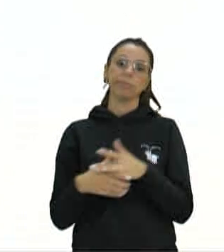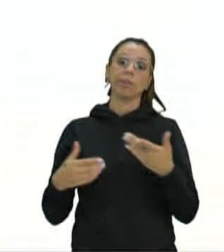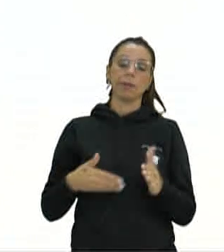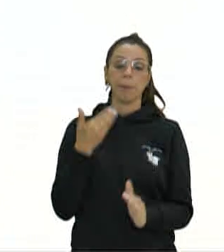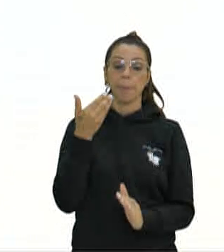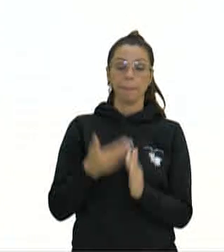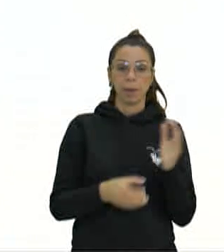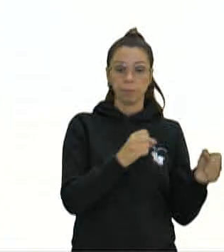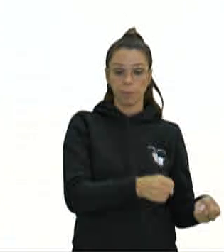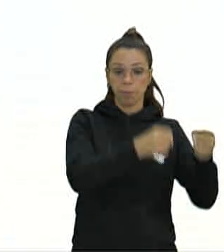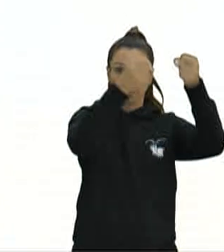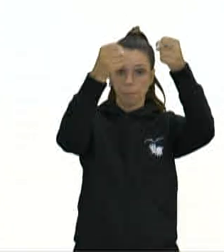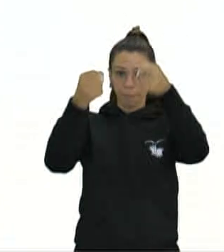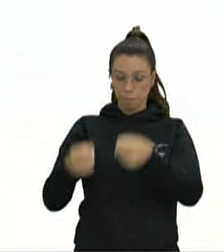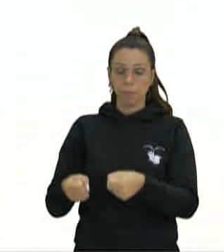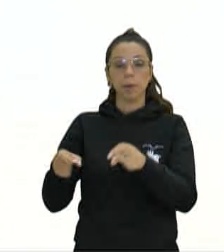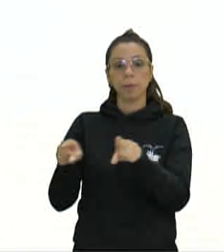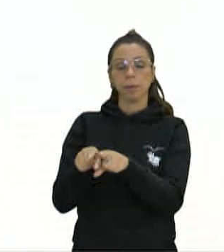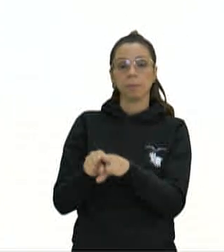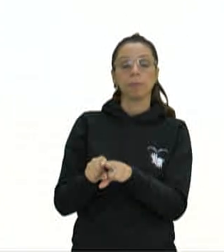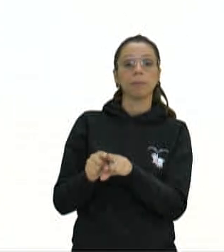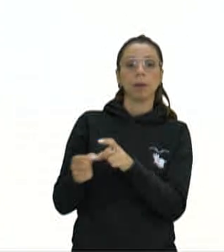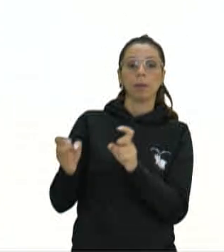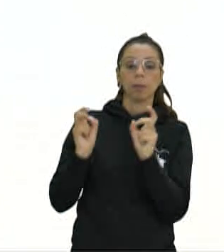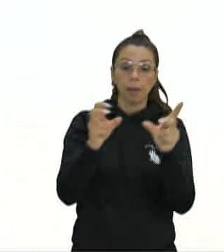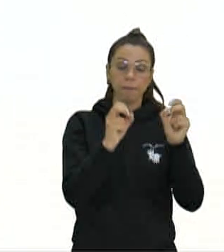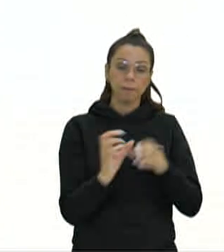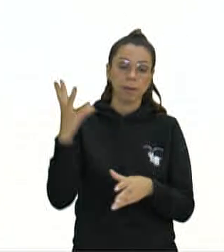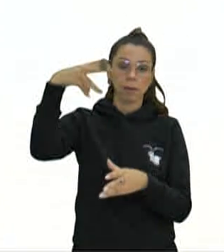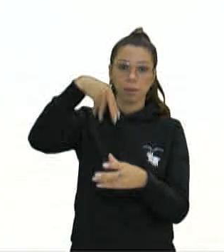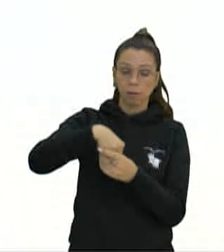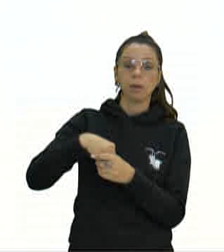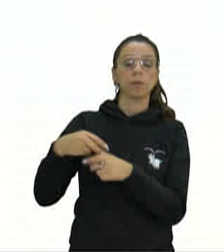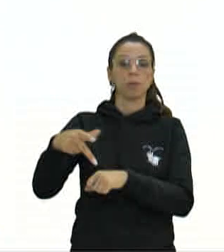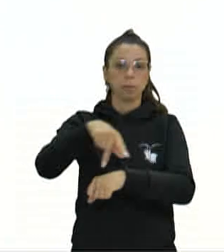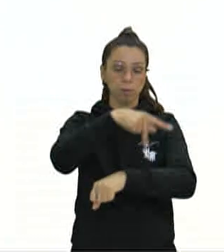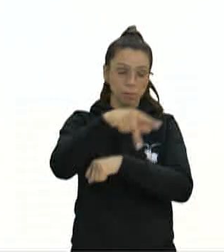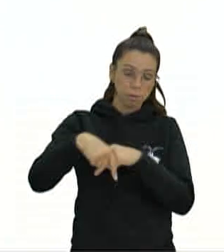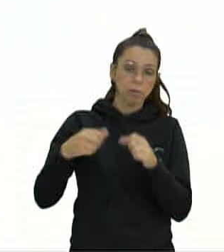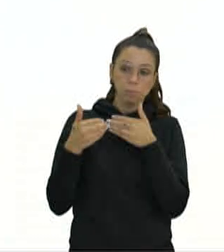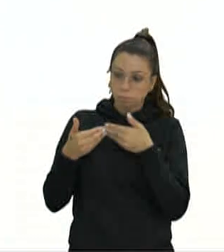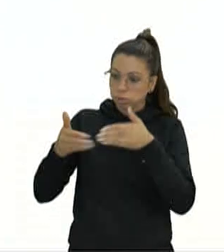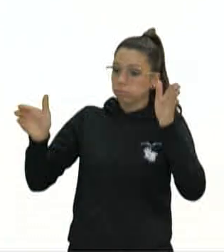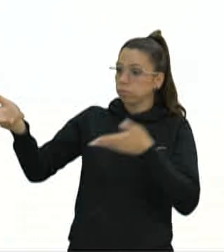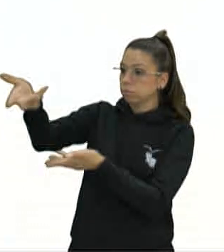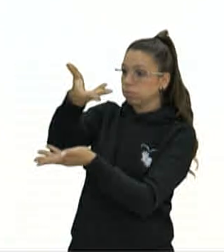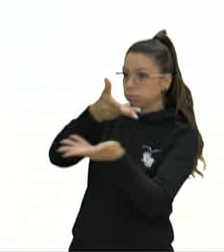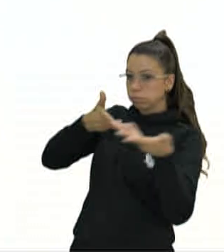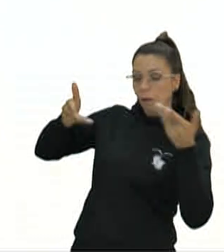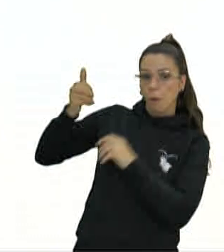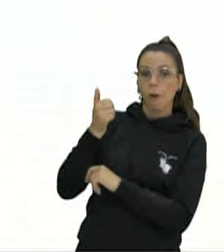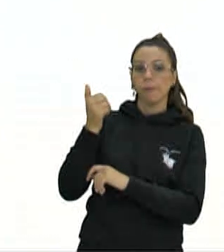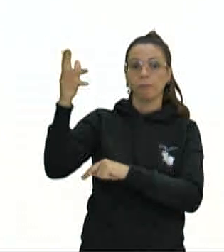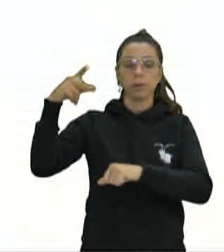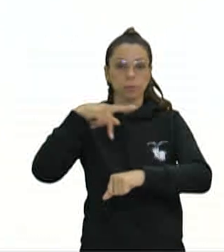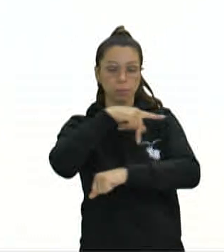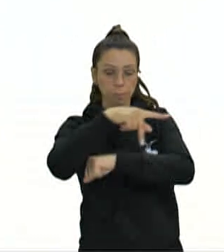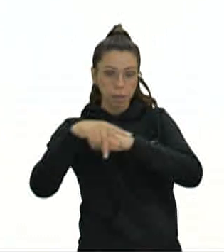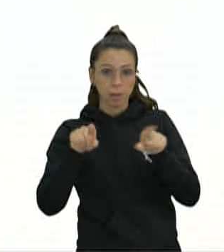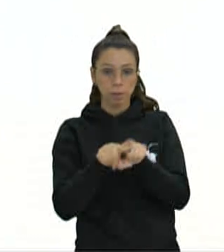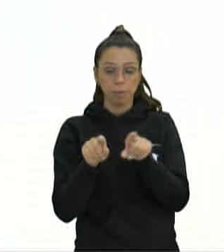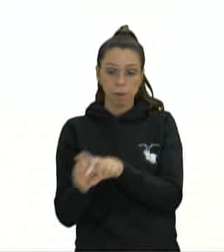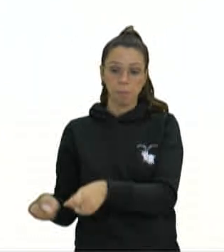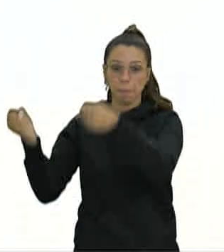de poder do Estado Nacional e do mercado interno, que abre espaço para trocas comerciais e financeiras internacionais e cede poder